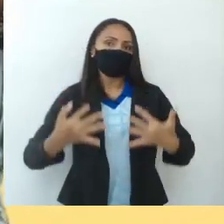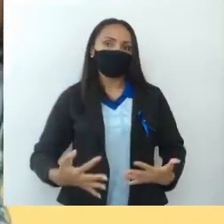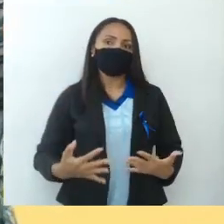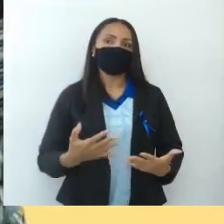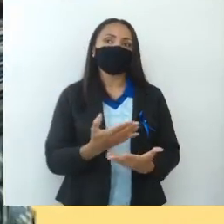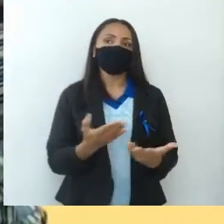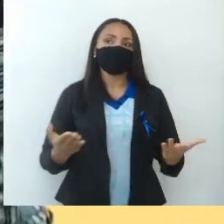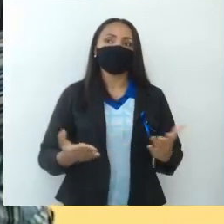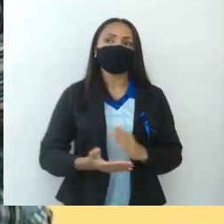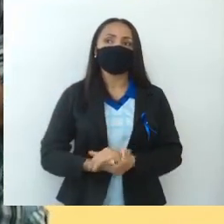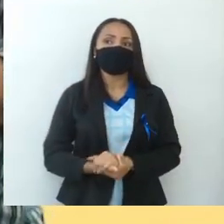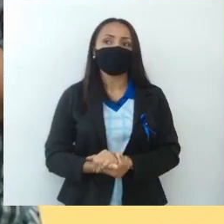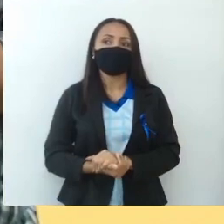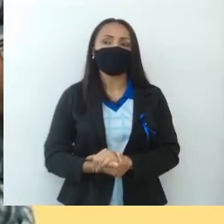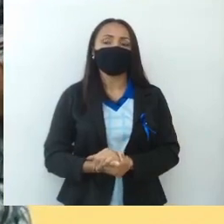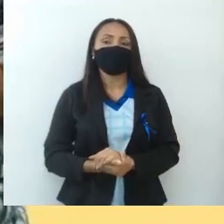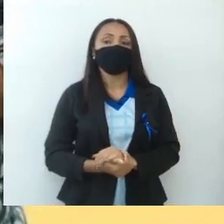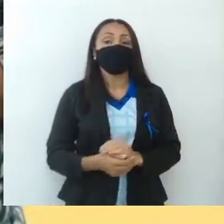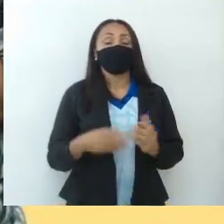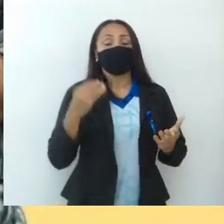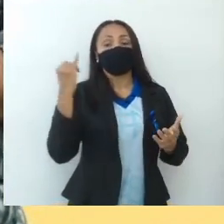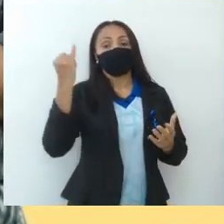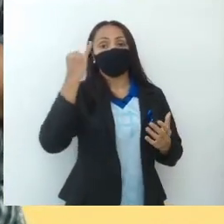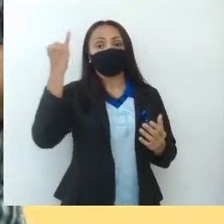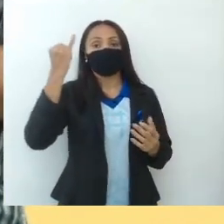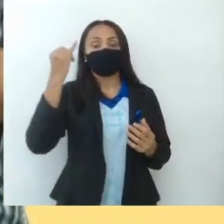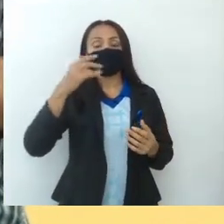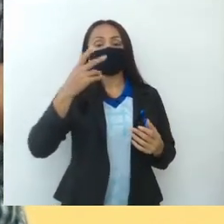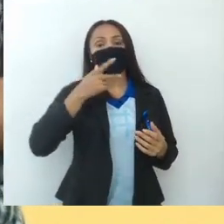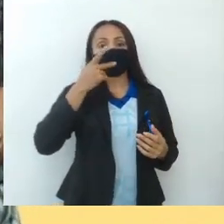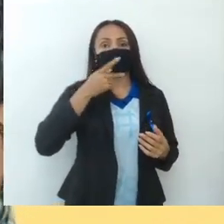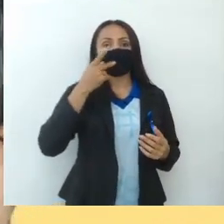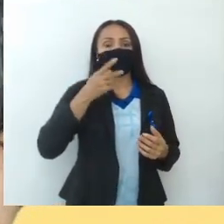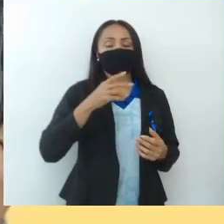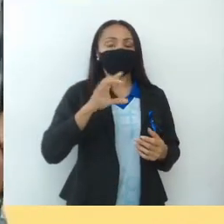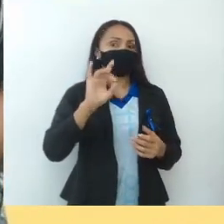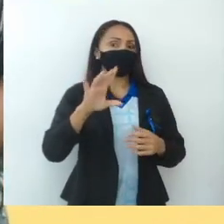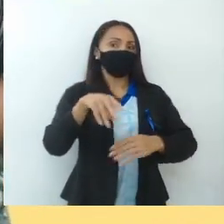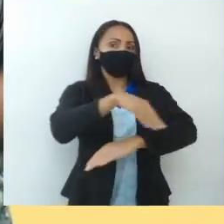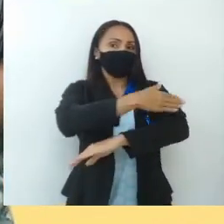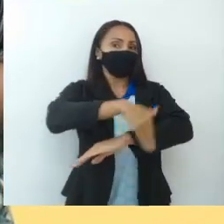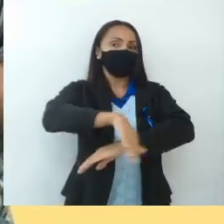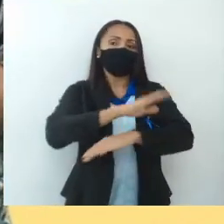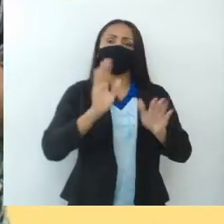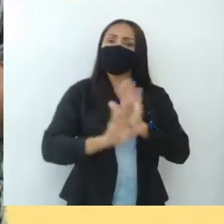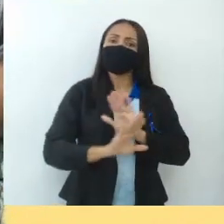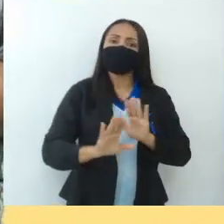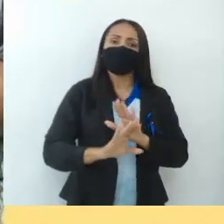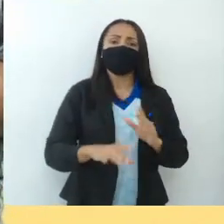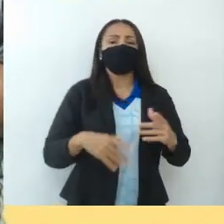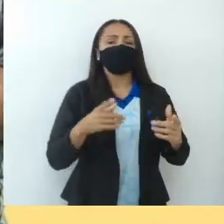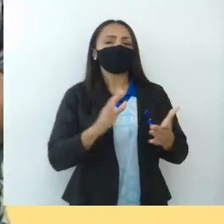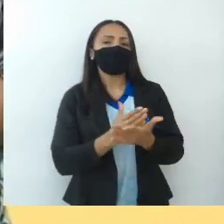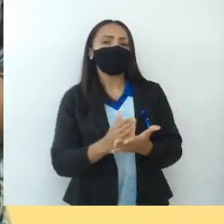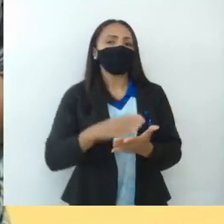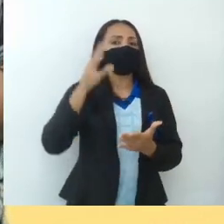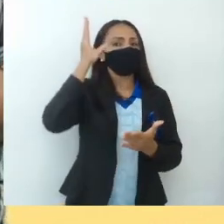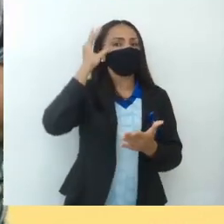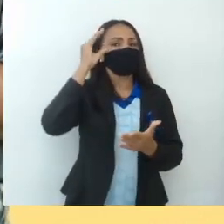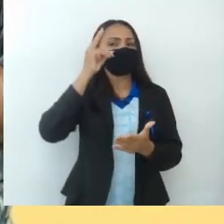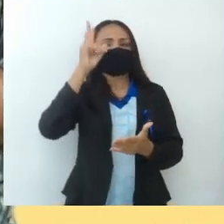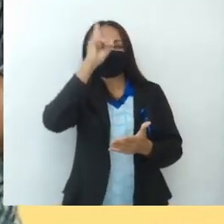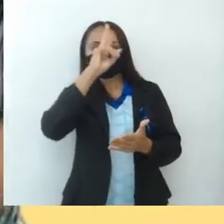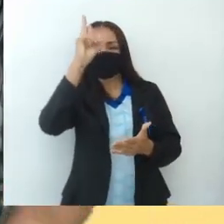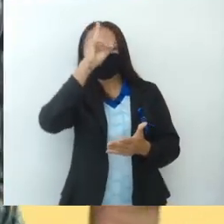importância delas. Viu? E o interessante, não é, professor? Porque a gente vai falar não só das ruas, também de algumas curiosidades, do valor histórico dela.